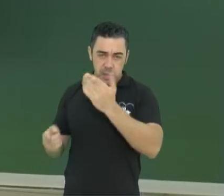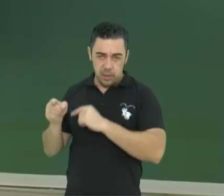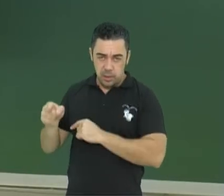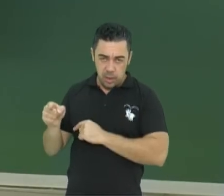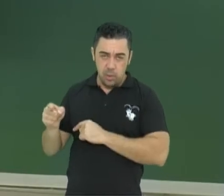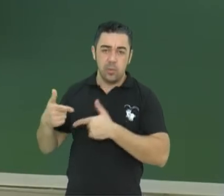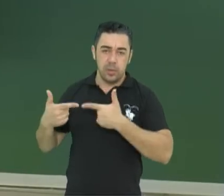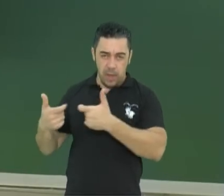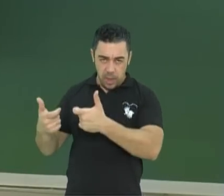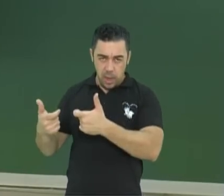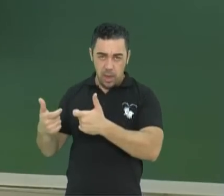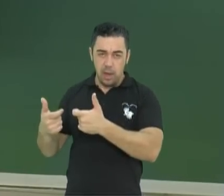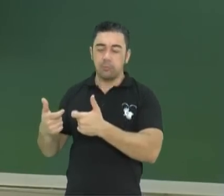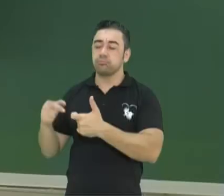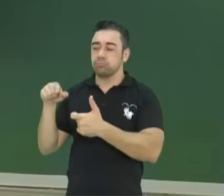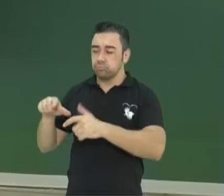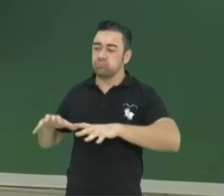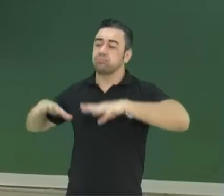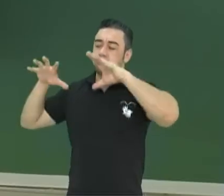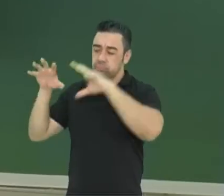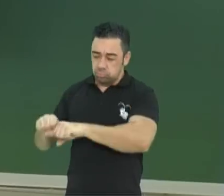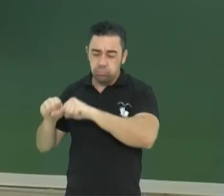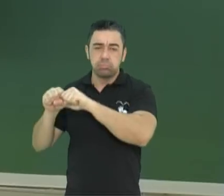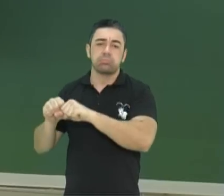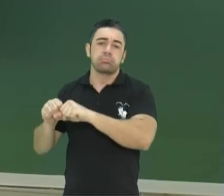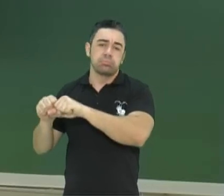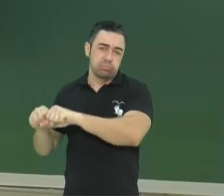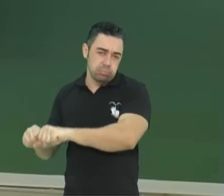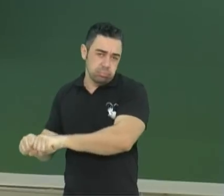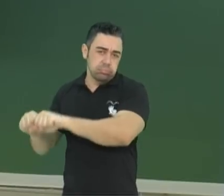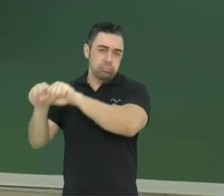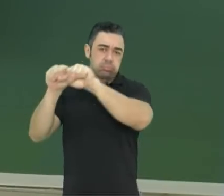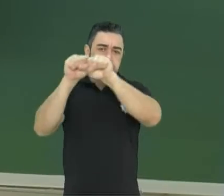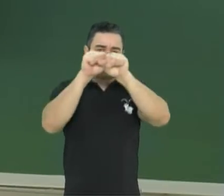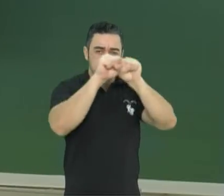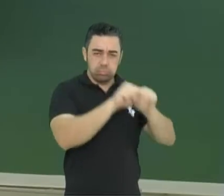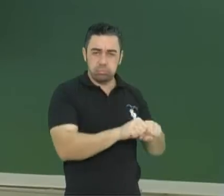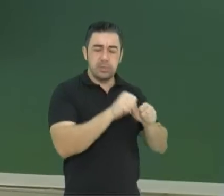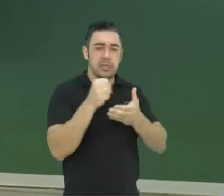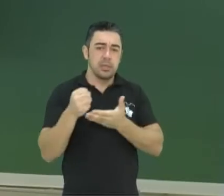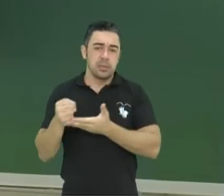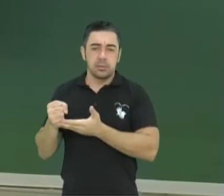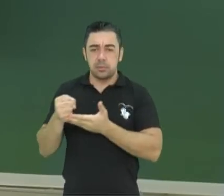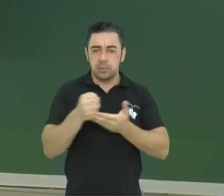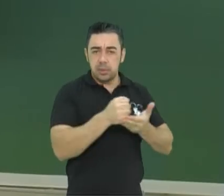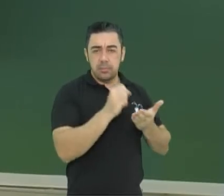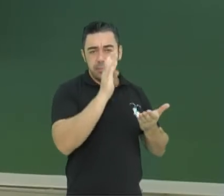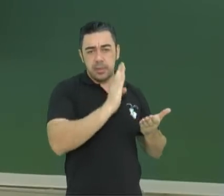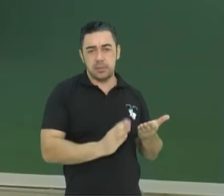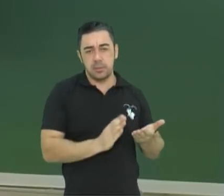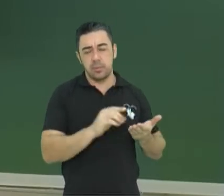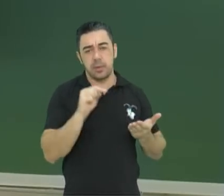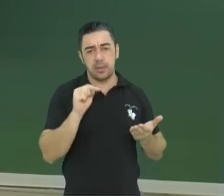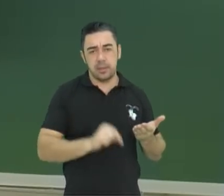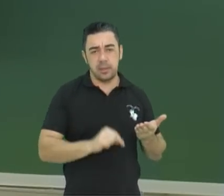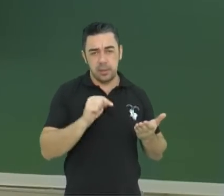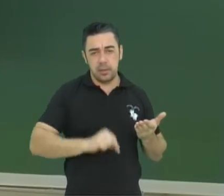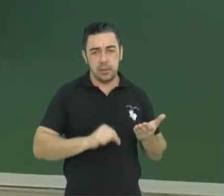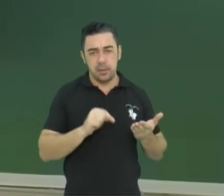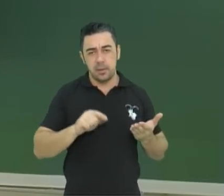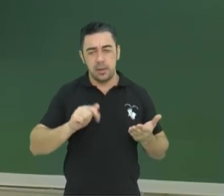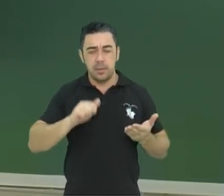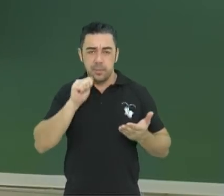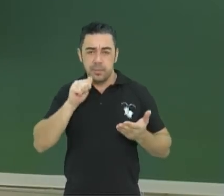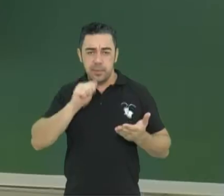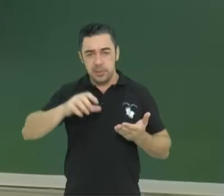em uma guerra na África e foram trazidos para o Brasil para serem comercializados como escravo, né? Ela e seus